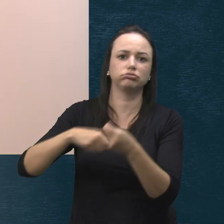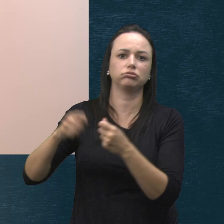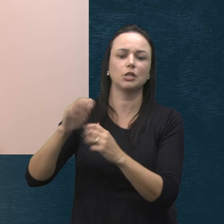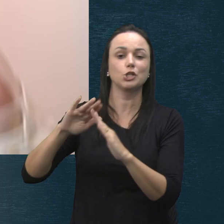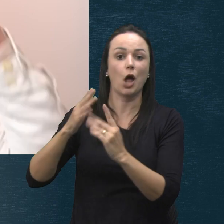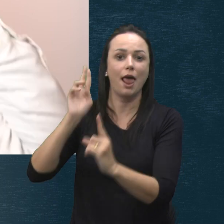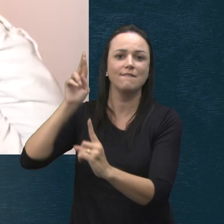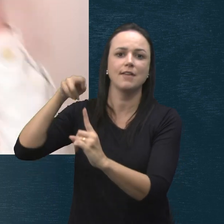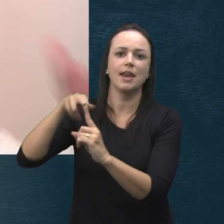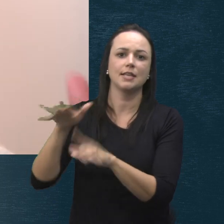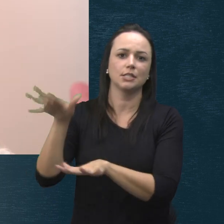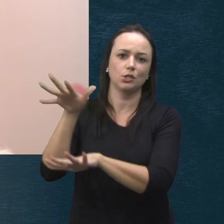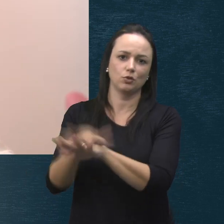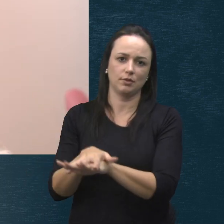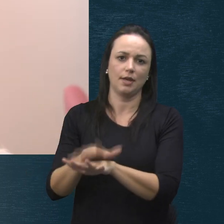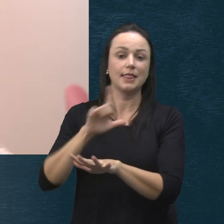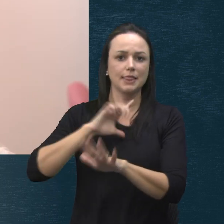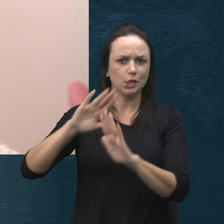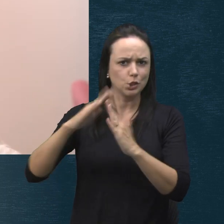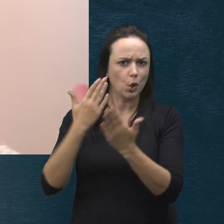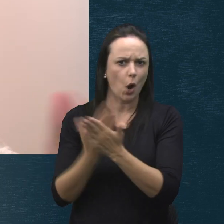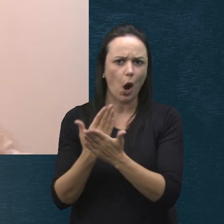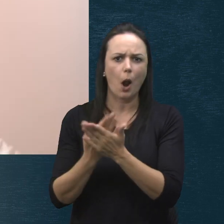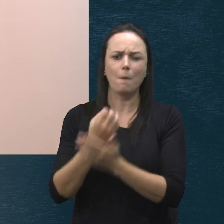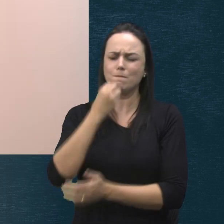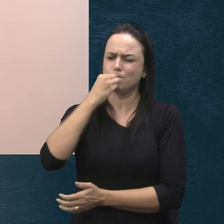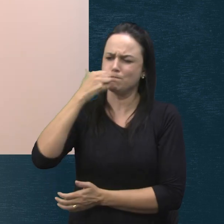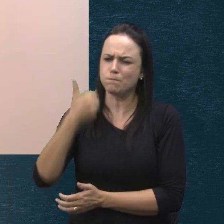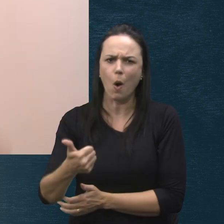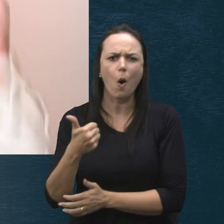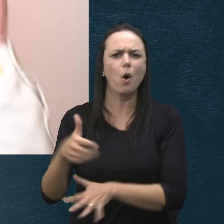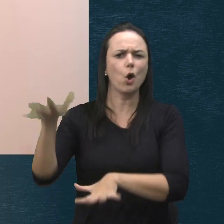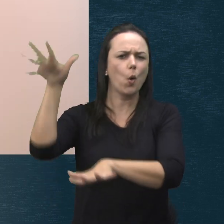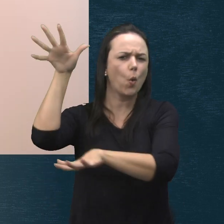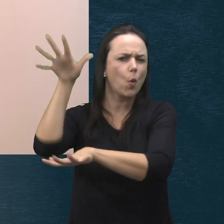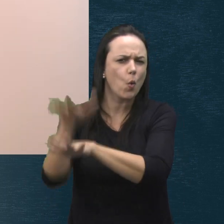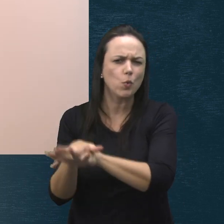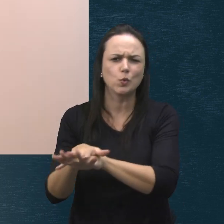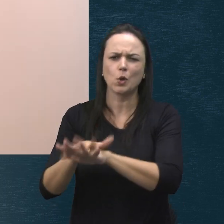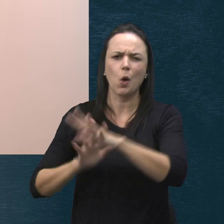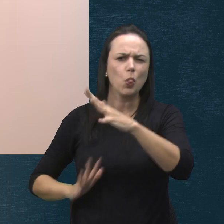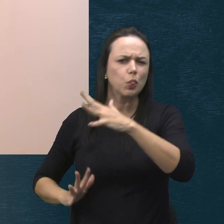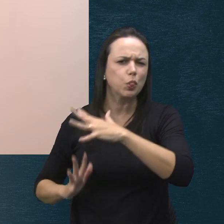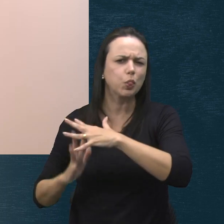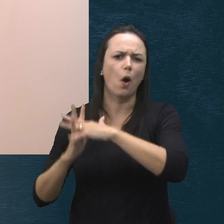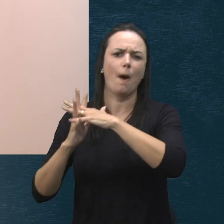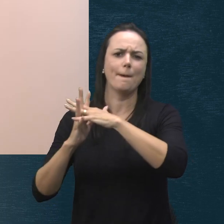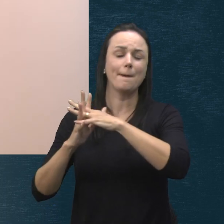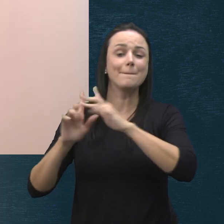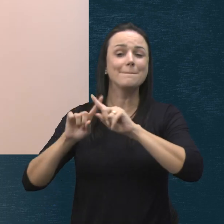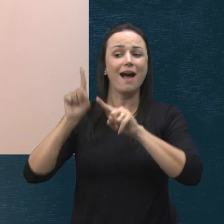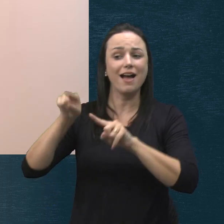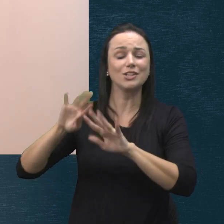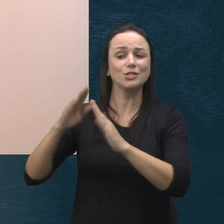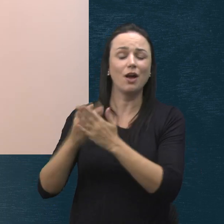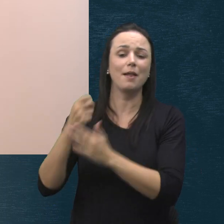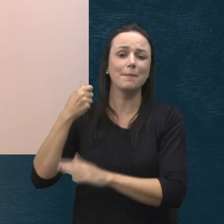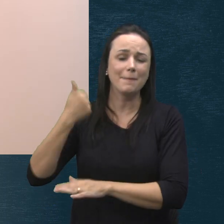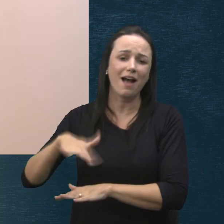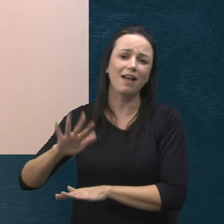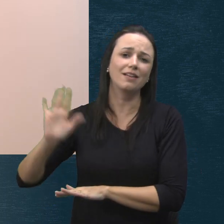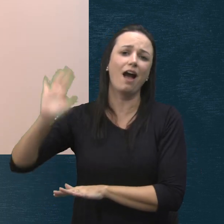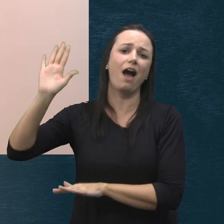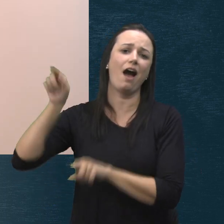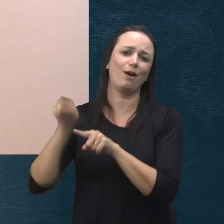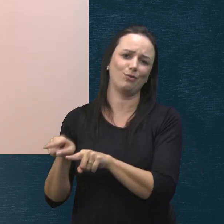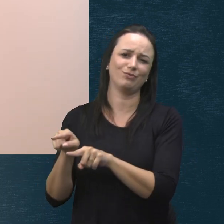tem escolas que são muito boas em termos de inclusão. Muito boas, são fera. Mas elas são mais caras. Porque para elas oferecerem esse